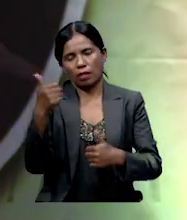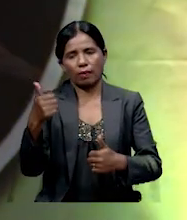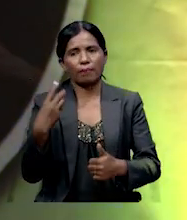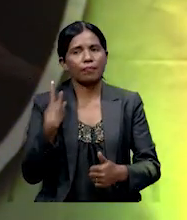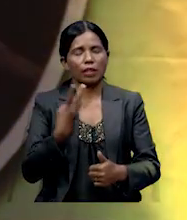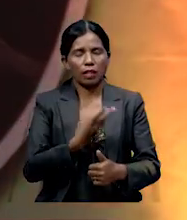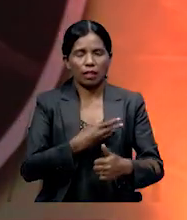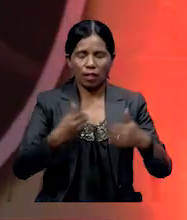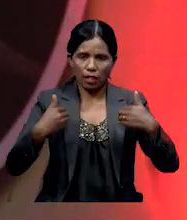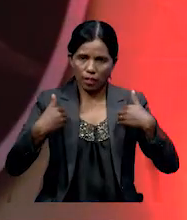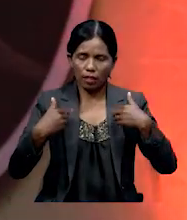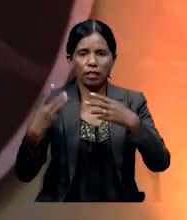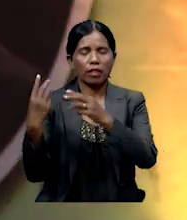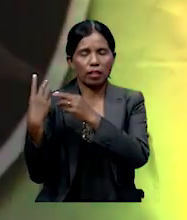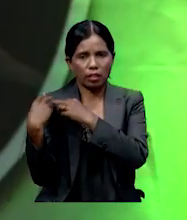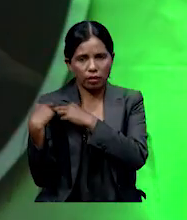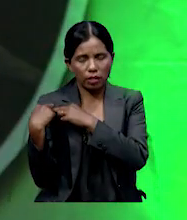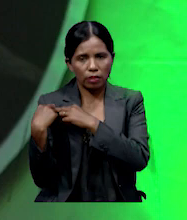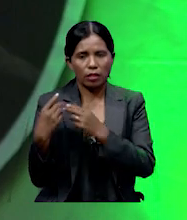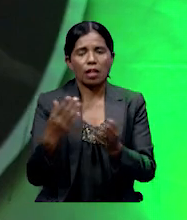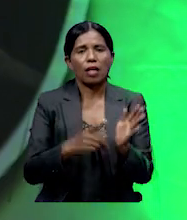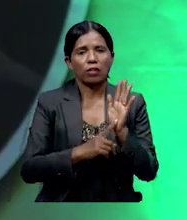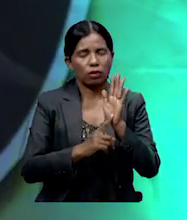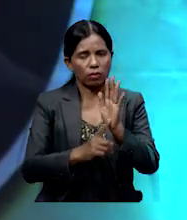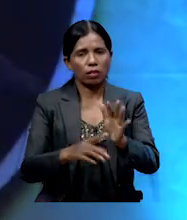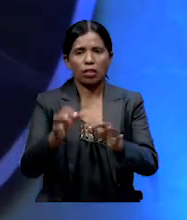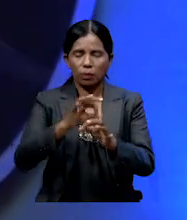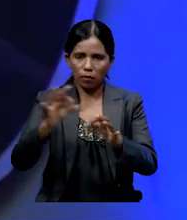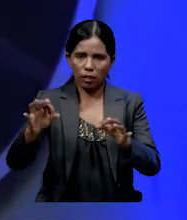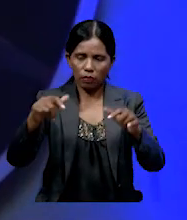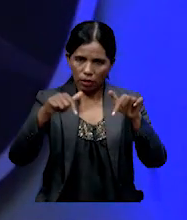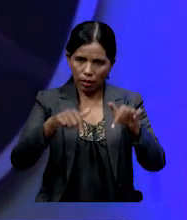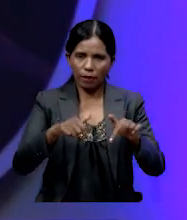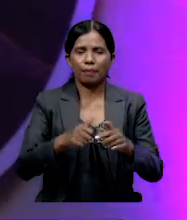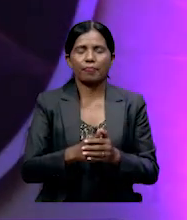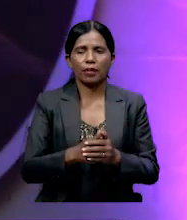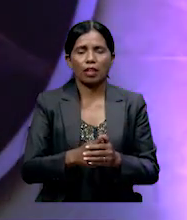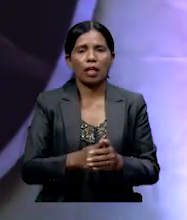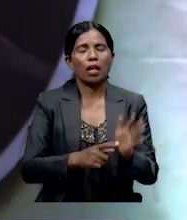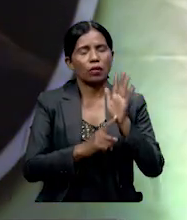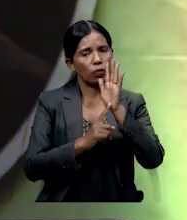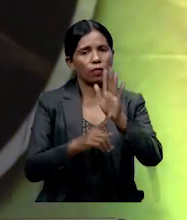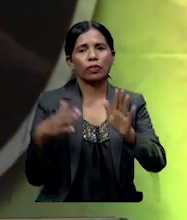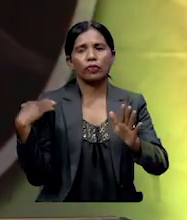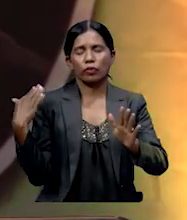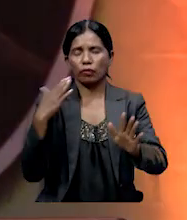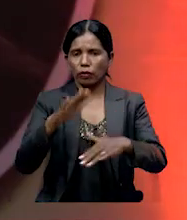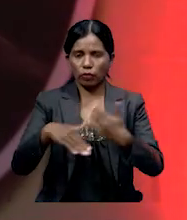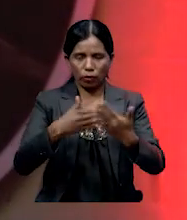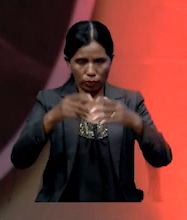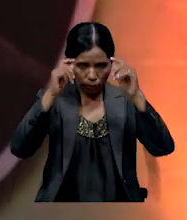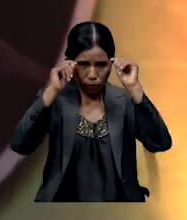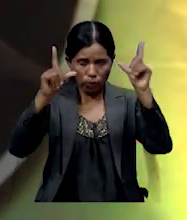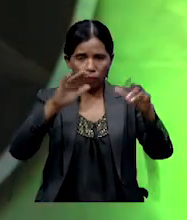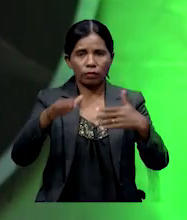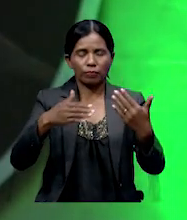dever agora maca, a tuta espírito e da ne, a juventude timoruã podia parar